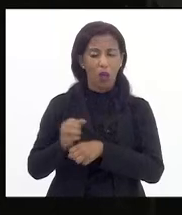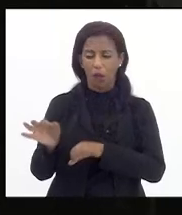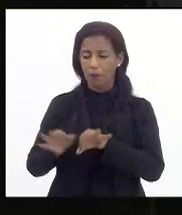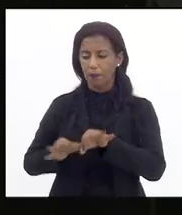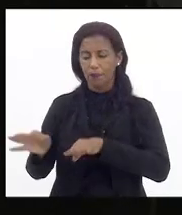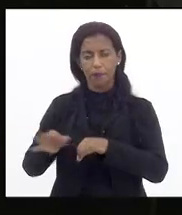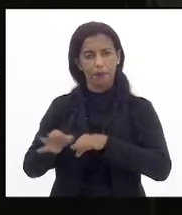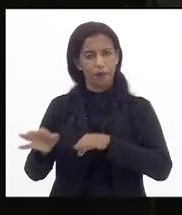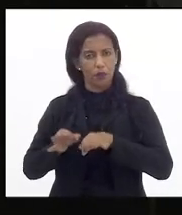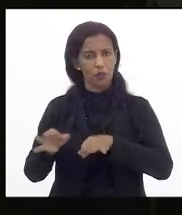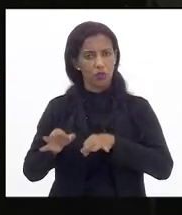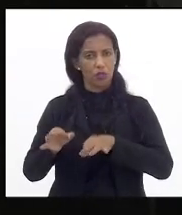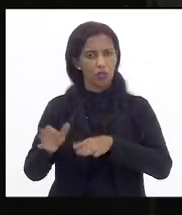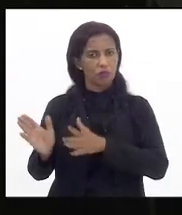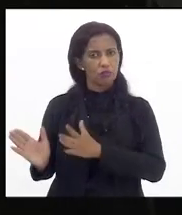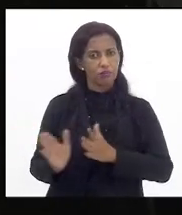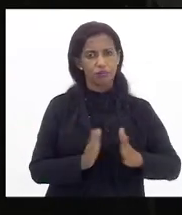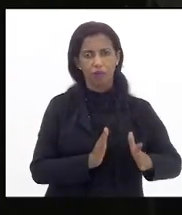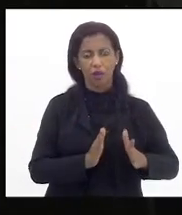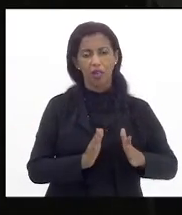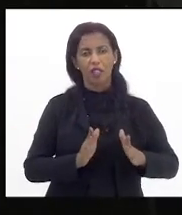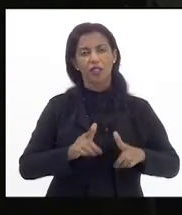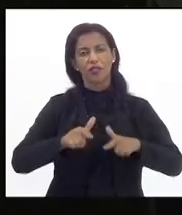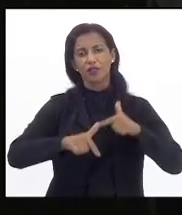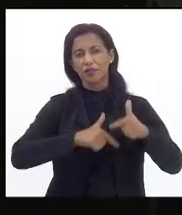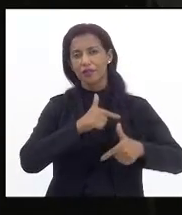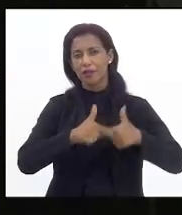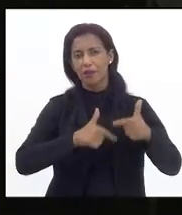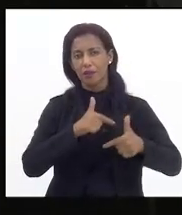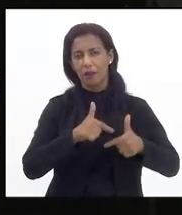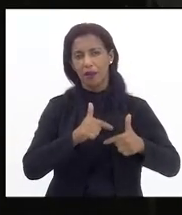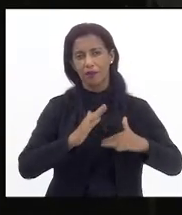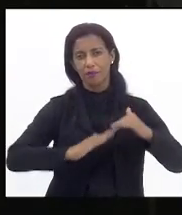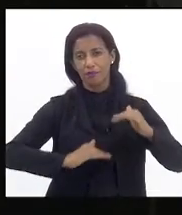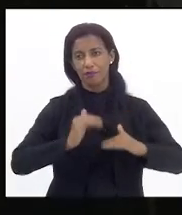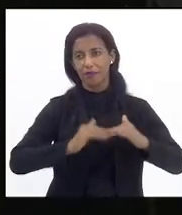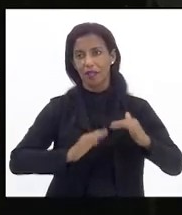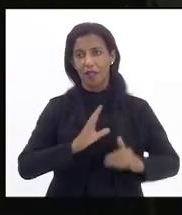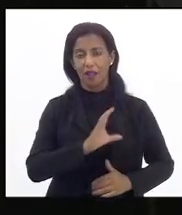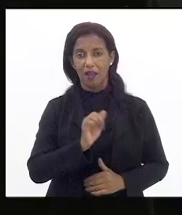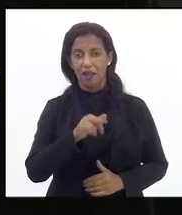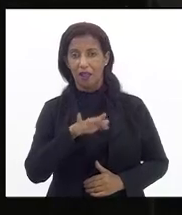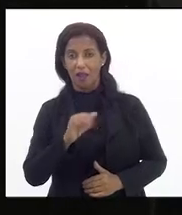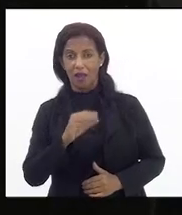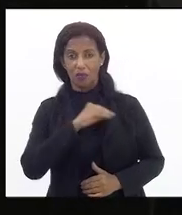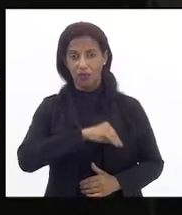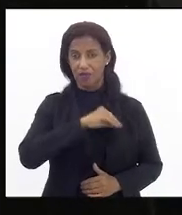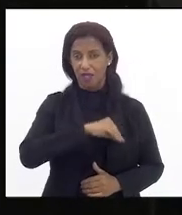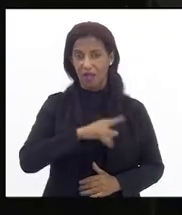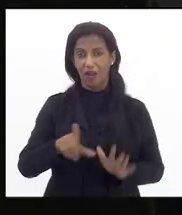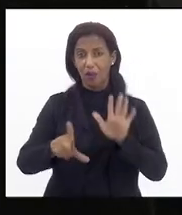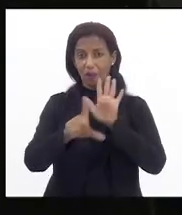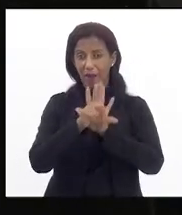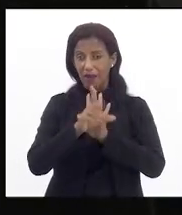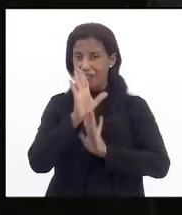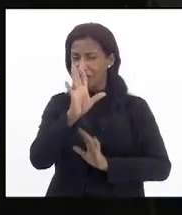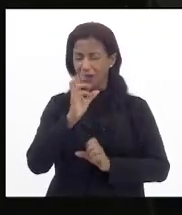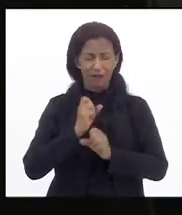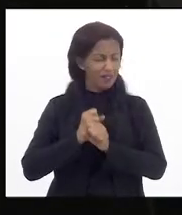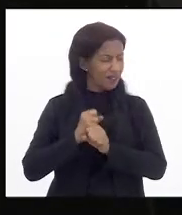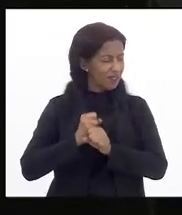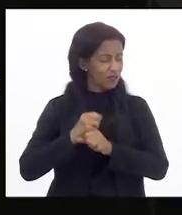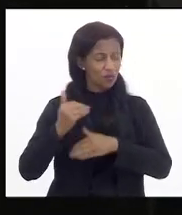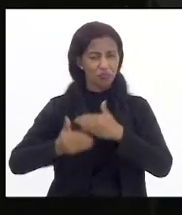um plano de cargos carreiras e salários que é uma lei uma lei né que foi já aprovada